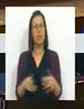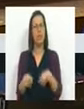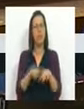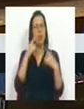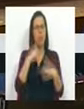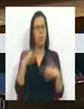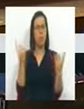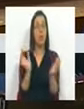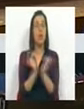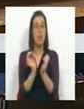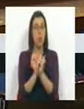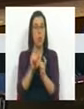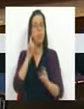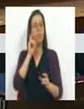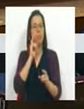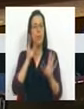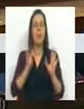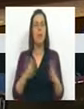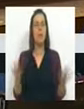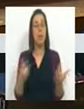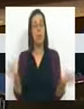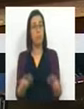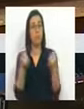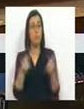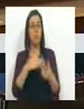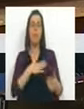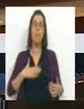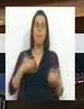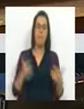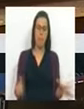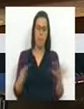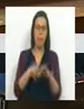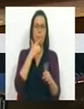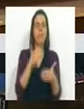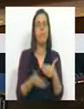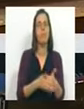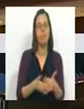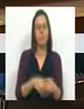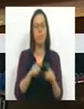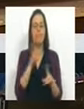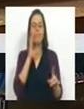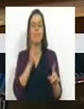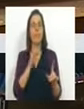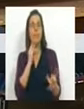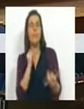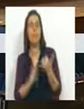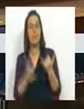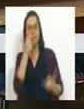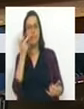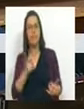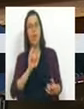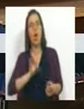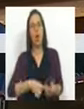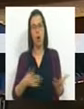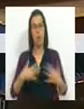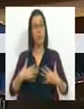políticas públicas e sociais salvaguardando, promovendo o seu bem-estar e inclusão da pessoa idosa, tendo em conta os riscos e